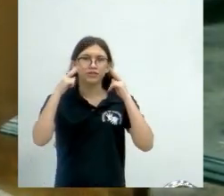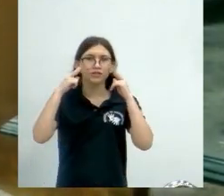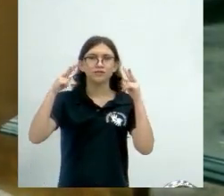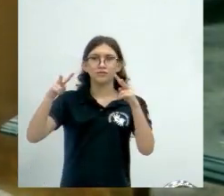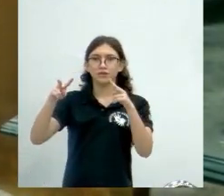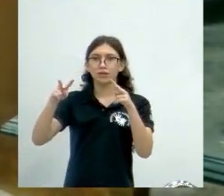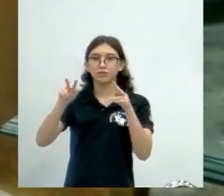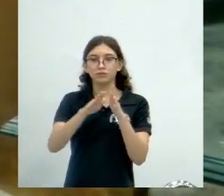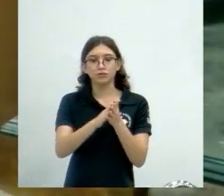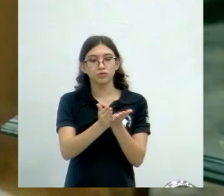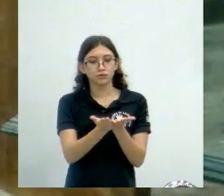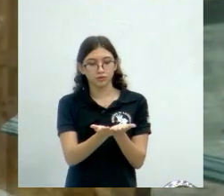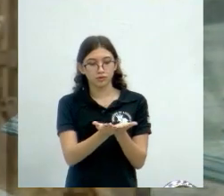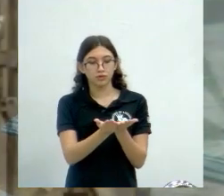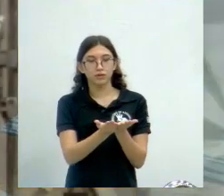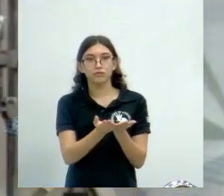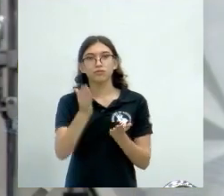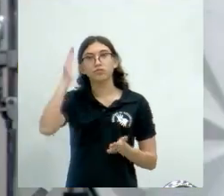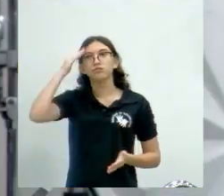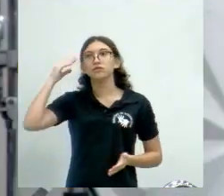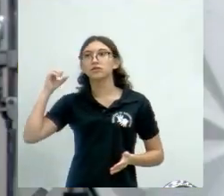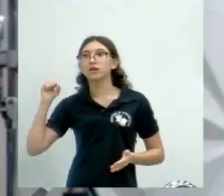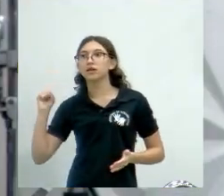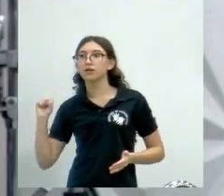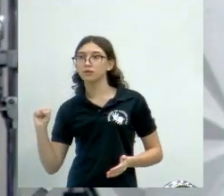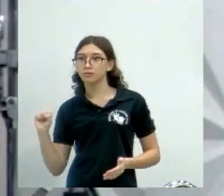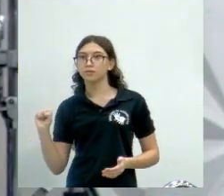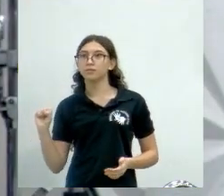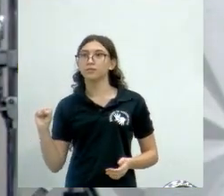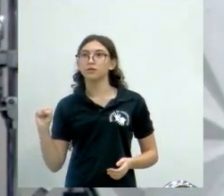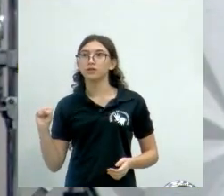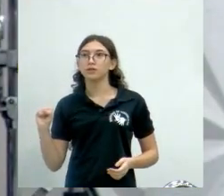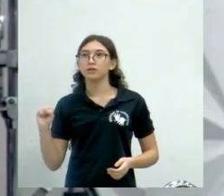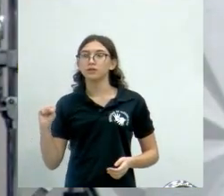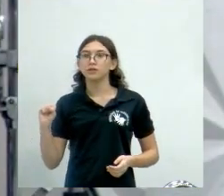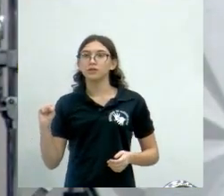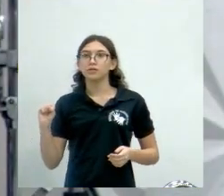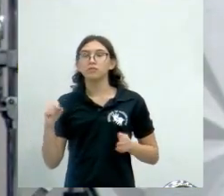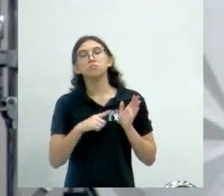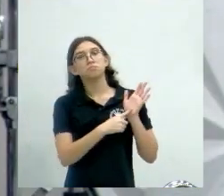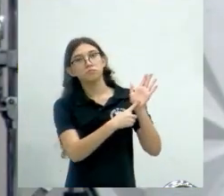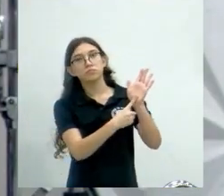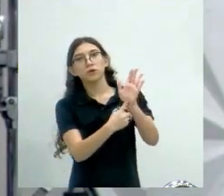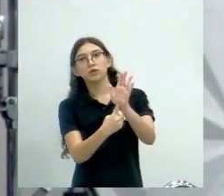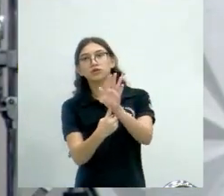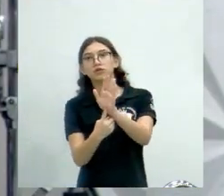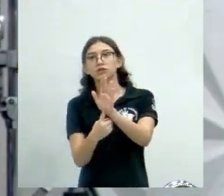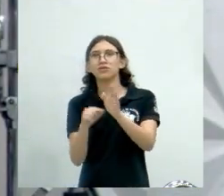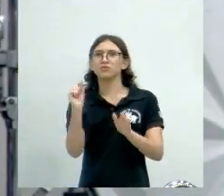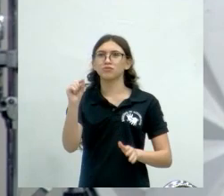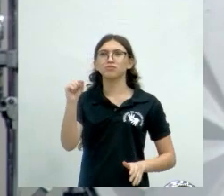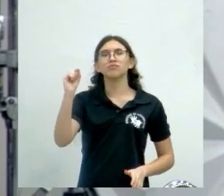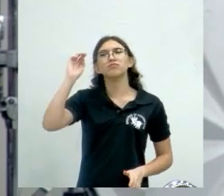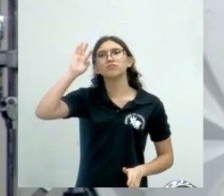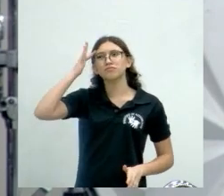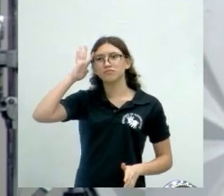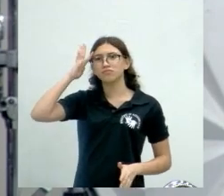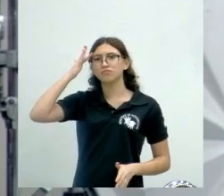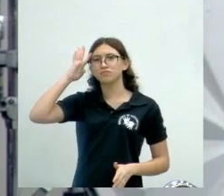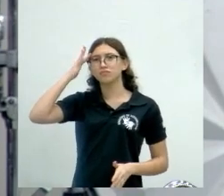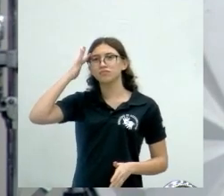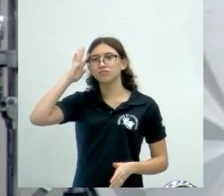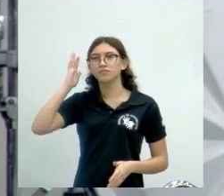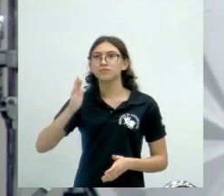Salomão trazendo um pouco mais sobre as facetas da sabedoria. Porque a sabedoria no texto bíblico e aqui